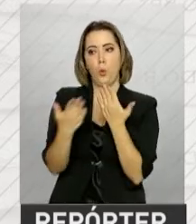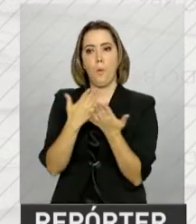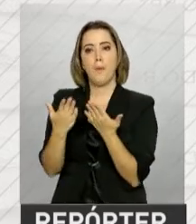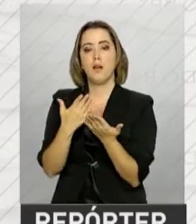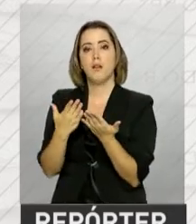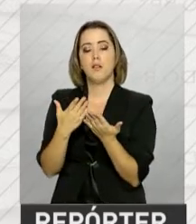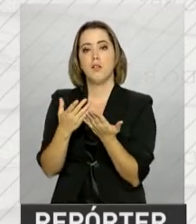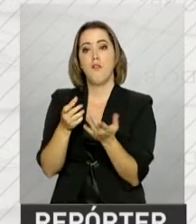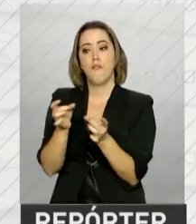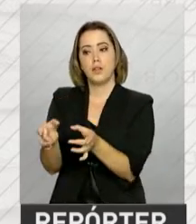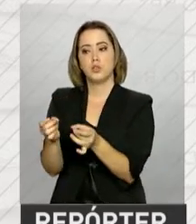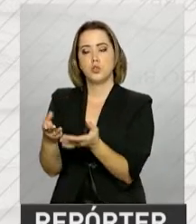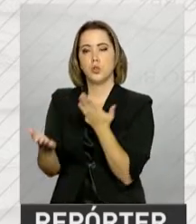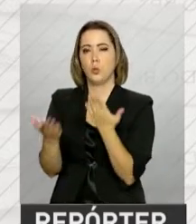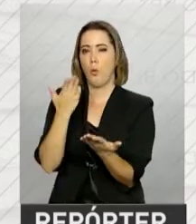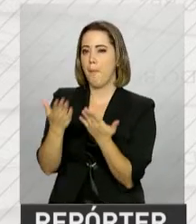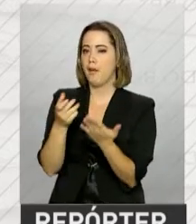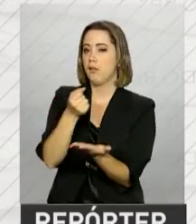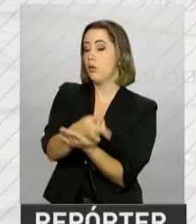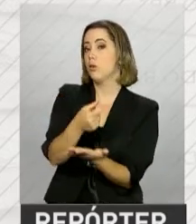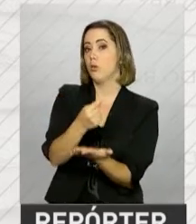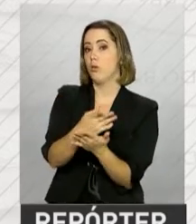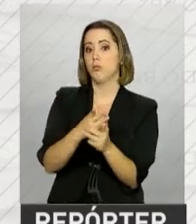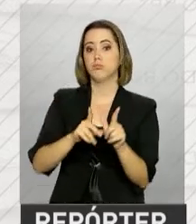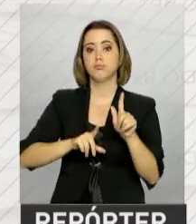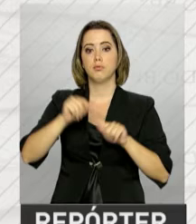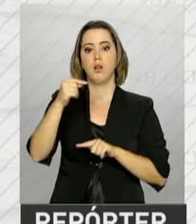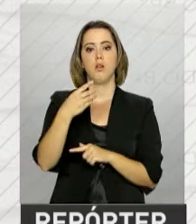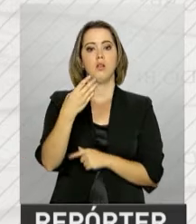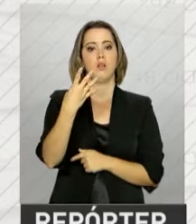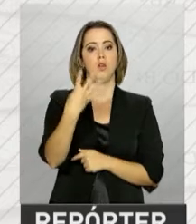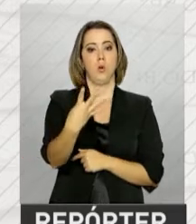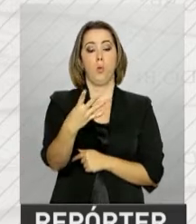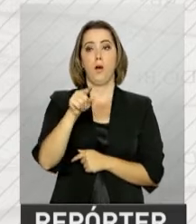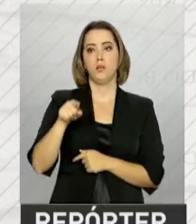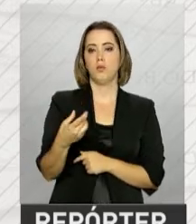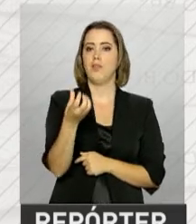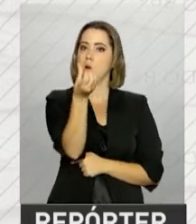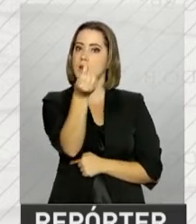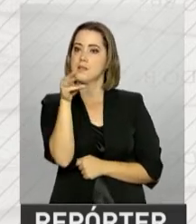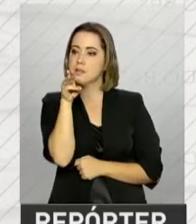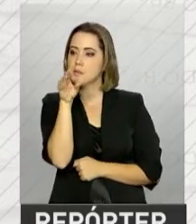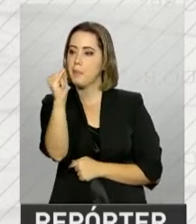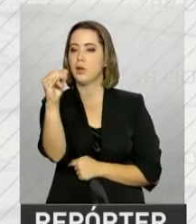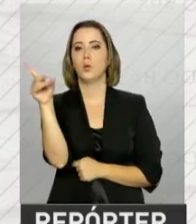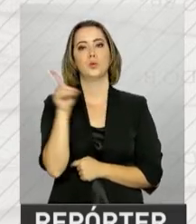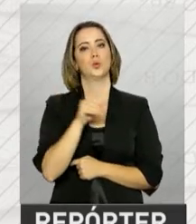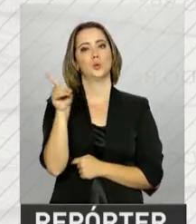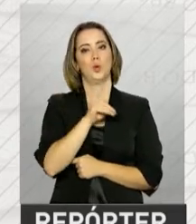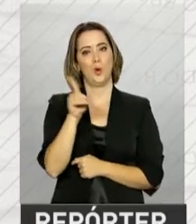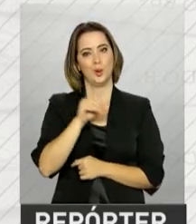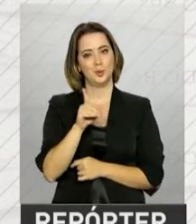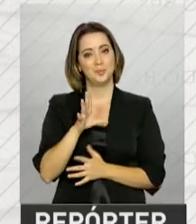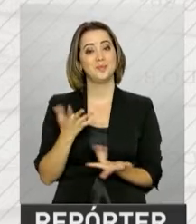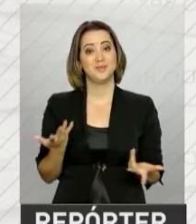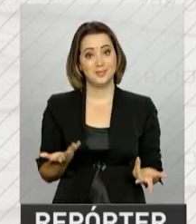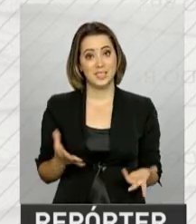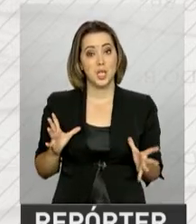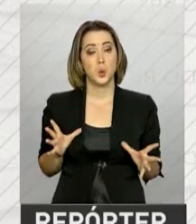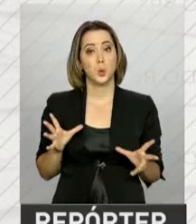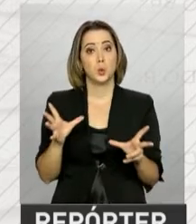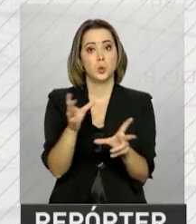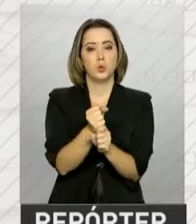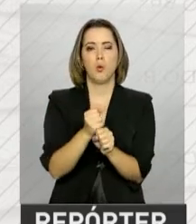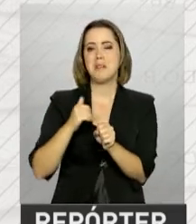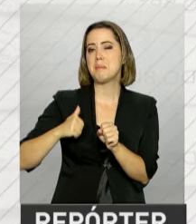exterior chegou a 4 bilhões e 600 milhões de dólares. No acumulado do ano, o saldo positivo é de mais